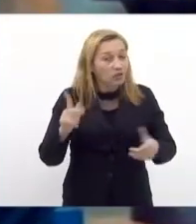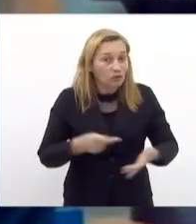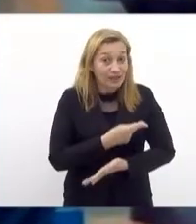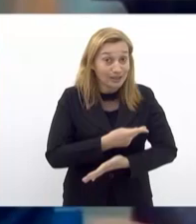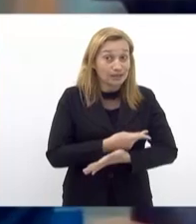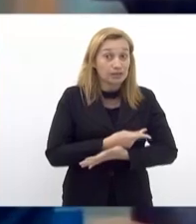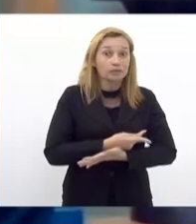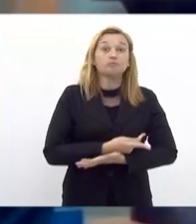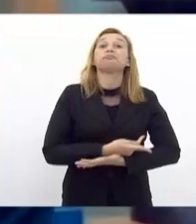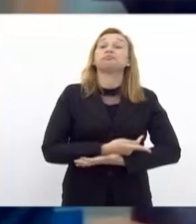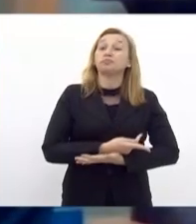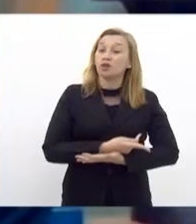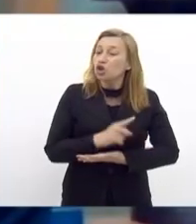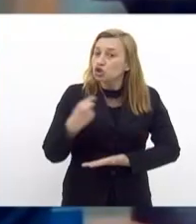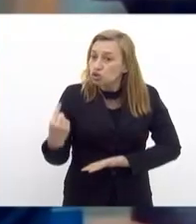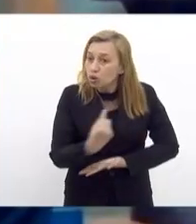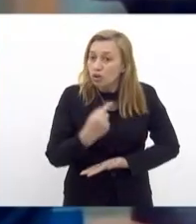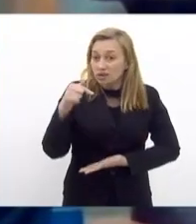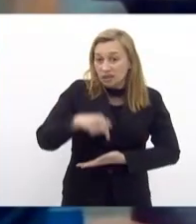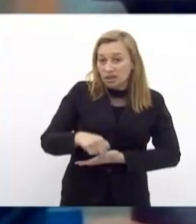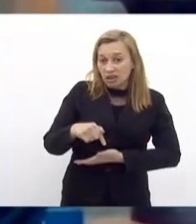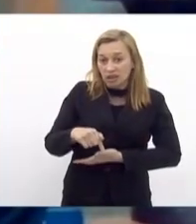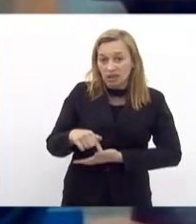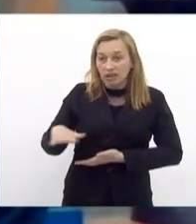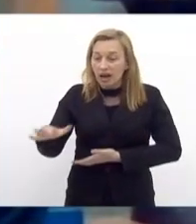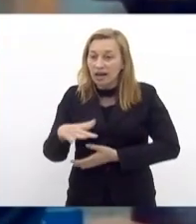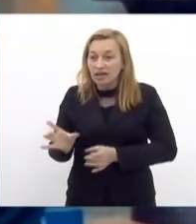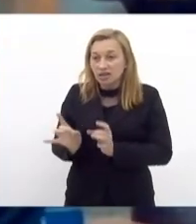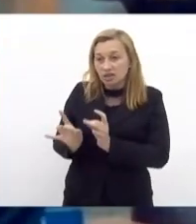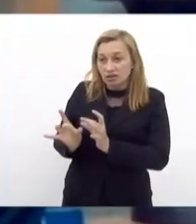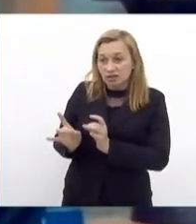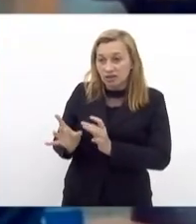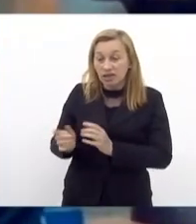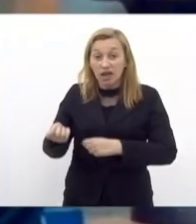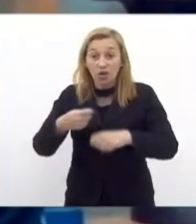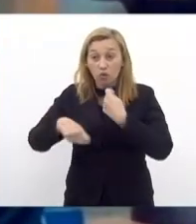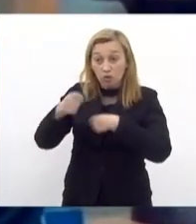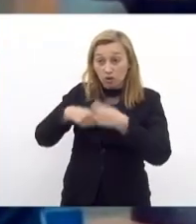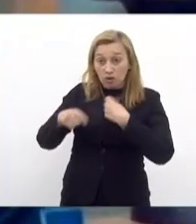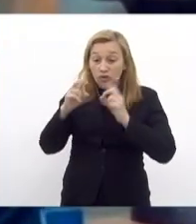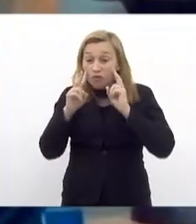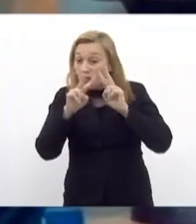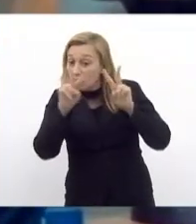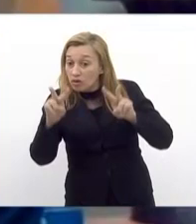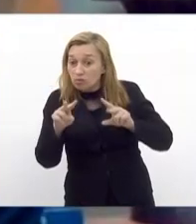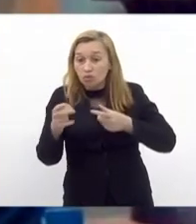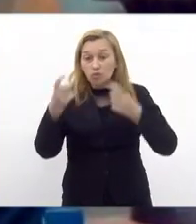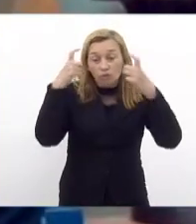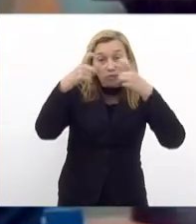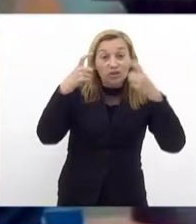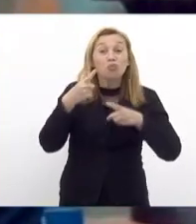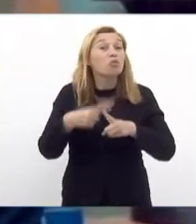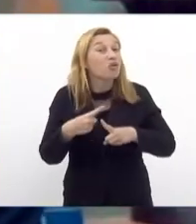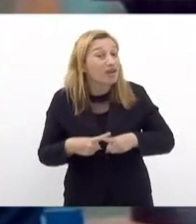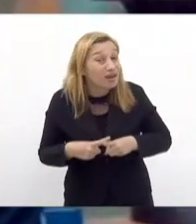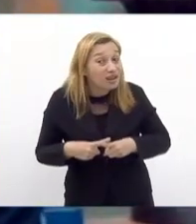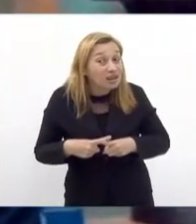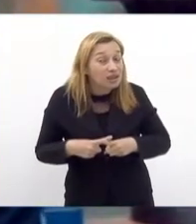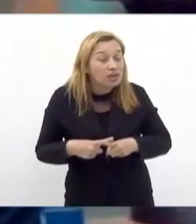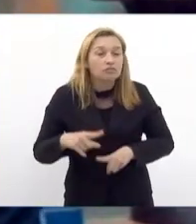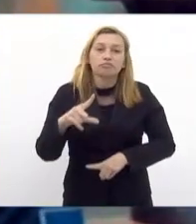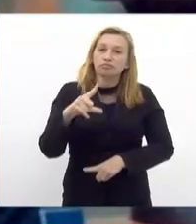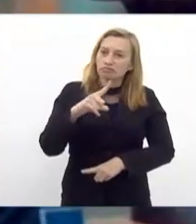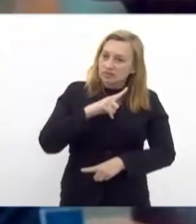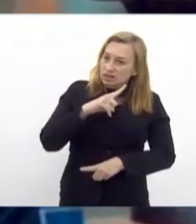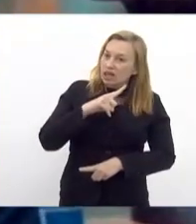aconteça. Nós aqui do comércio, na parte econômica, olhamos com muita preocupação, porque